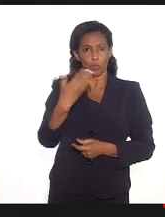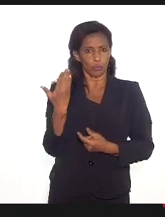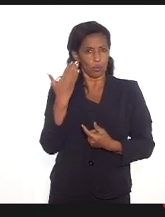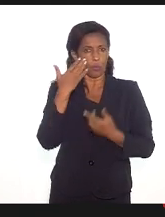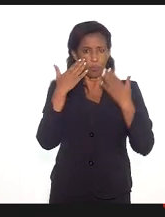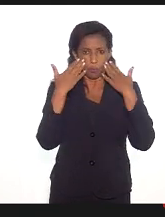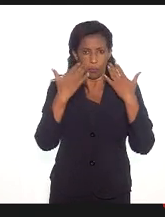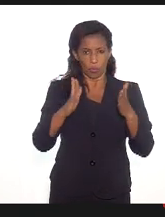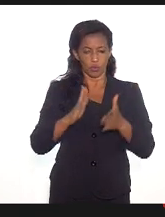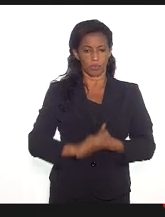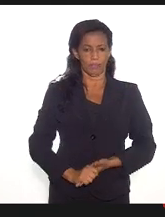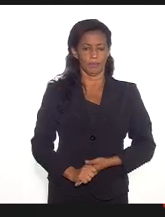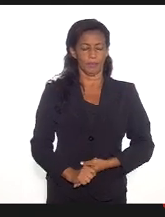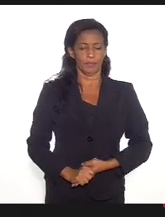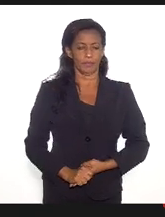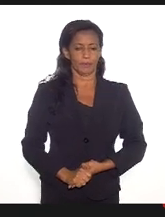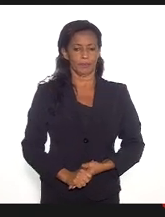seguir.